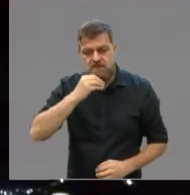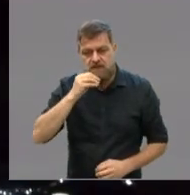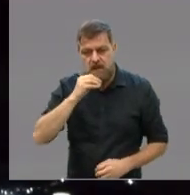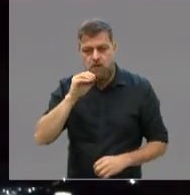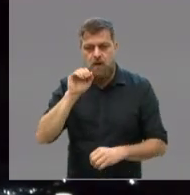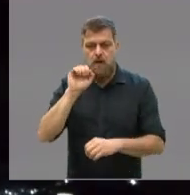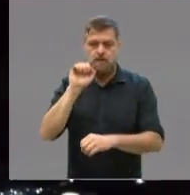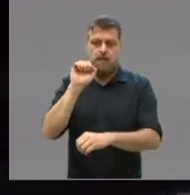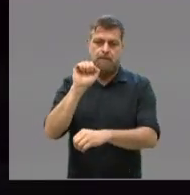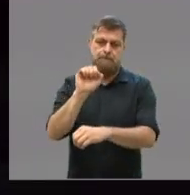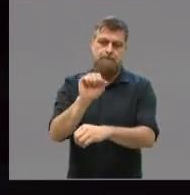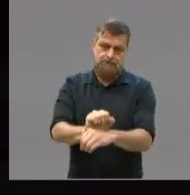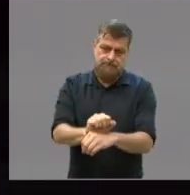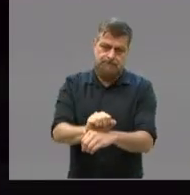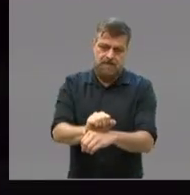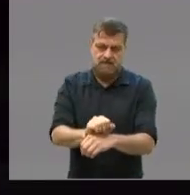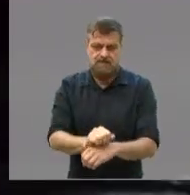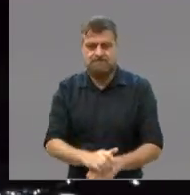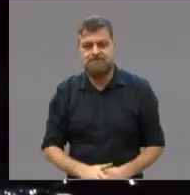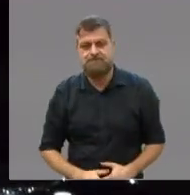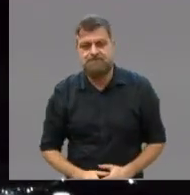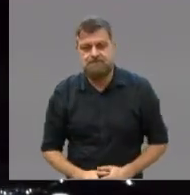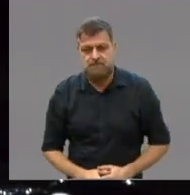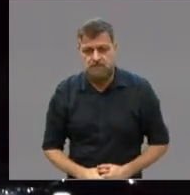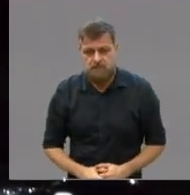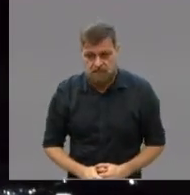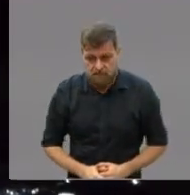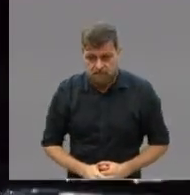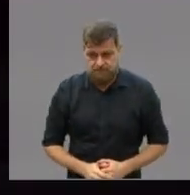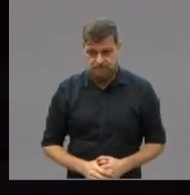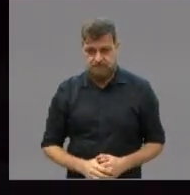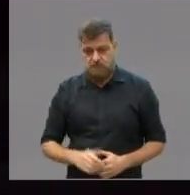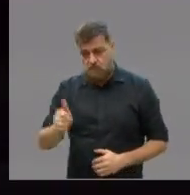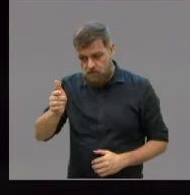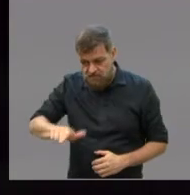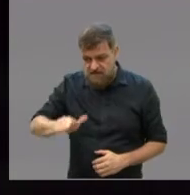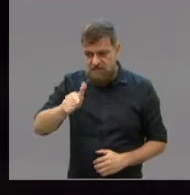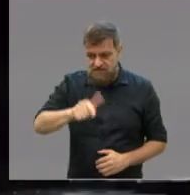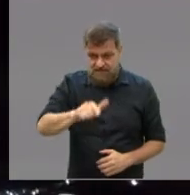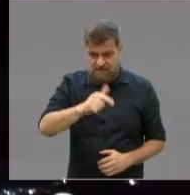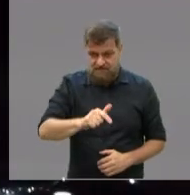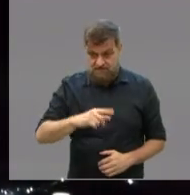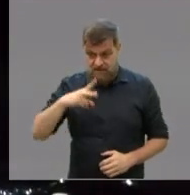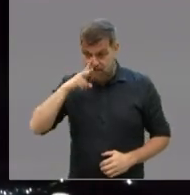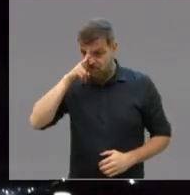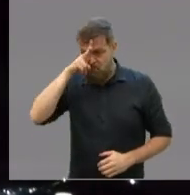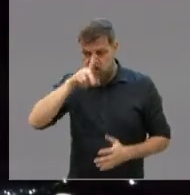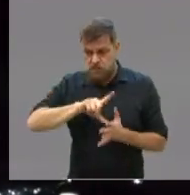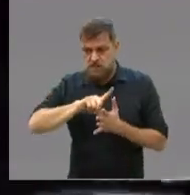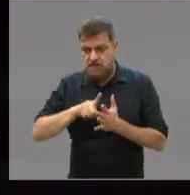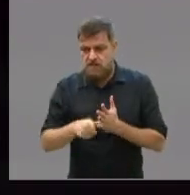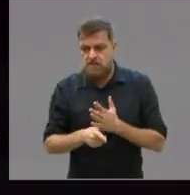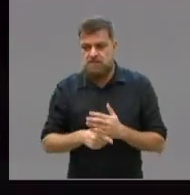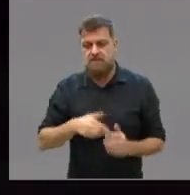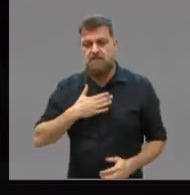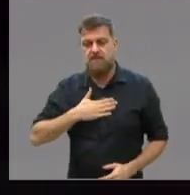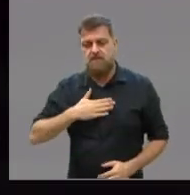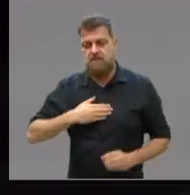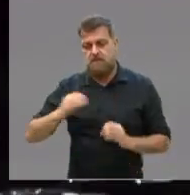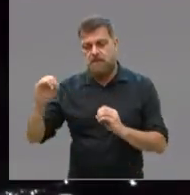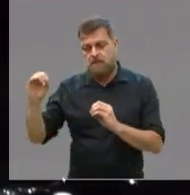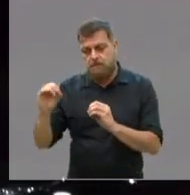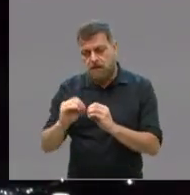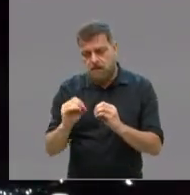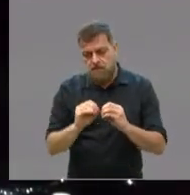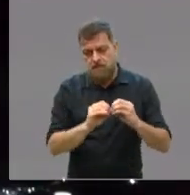e a última sai até 80 graus. Ao bater de novo, a primeira sobe até 70. Isso continua até